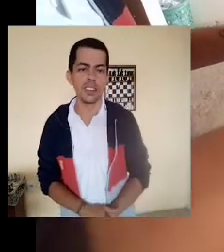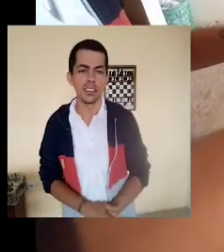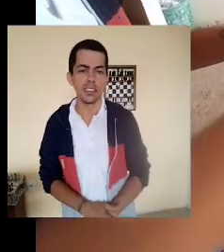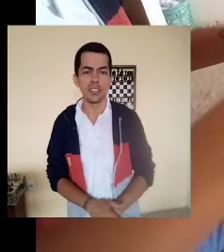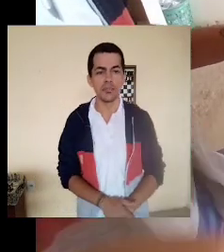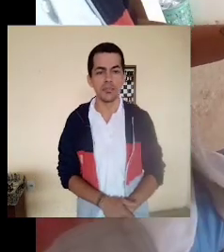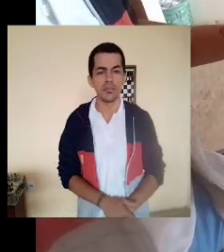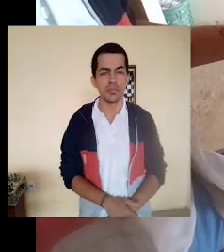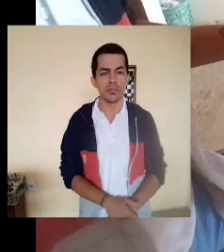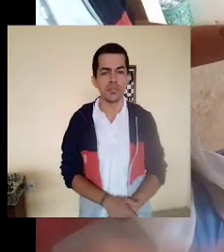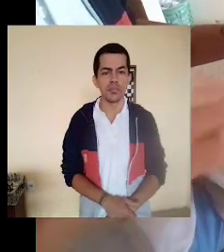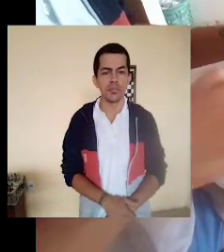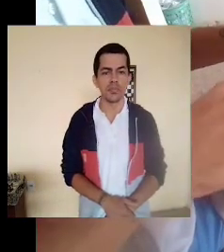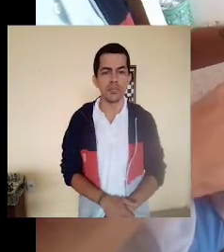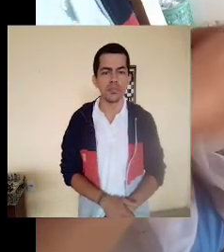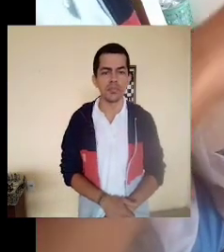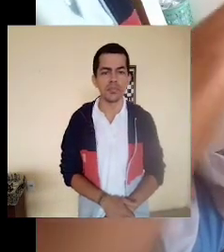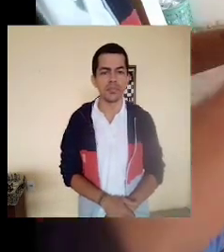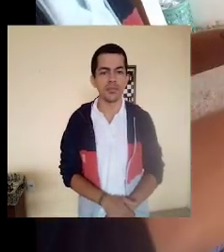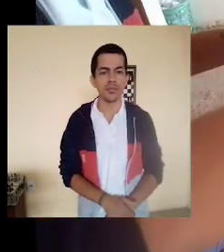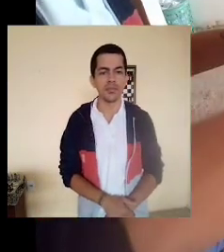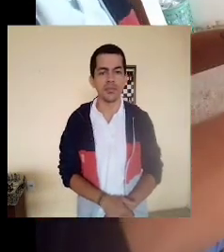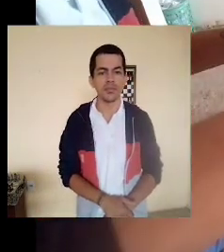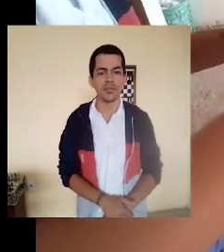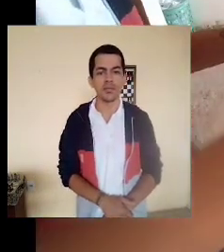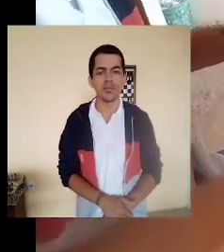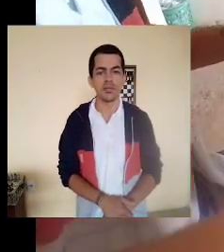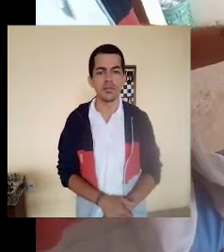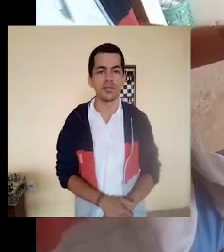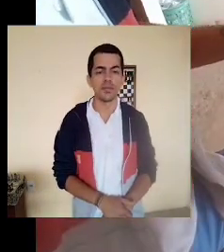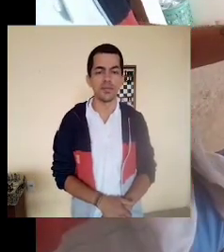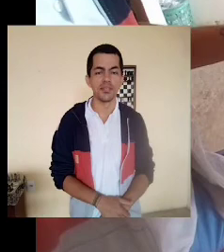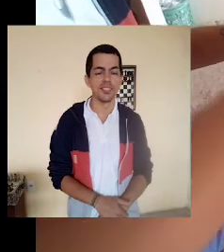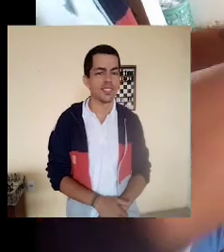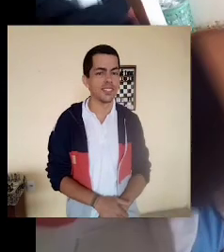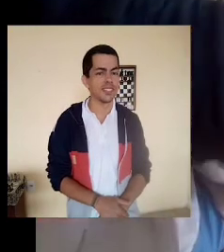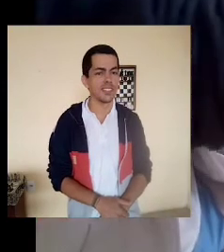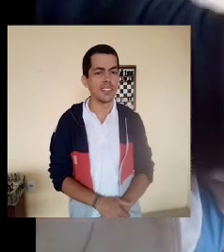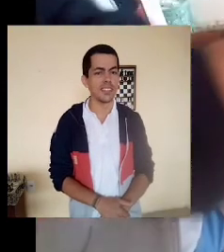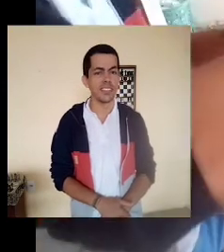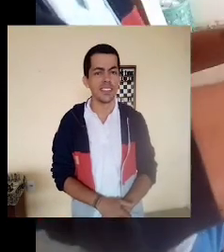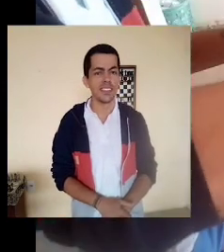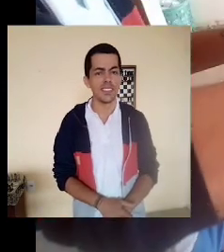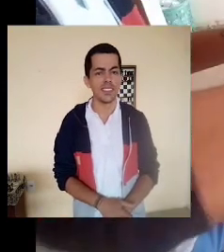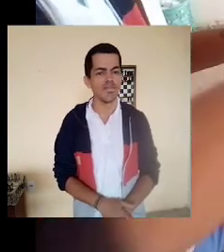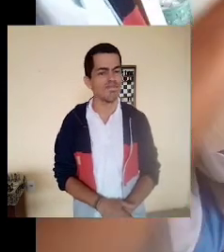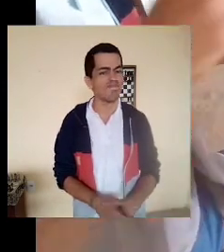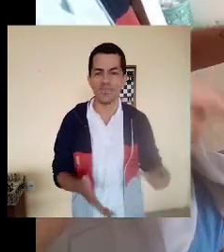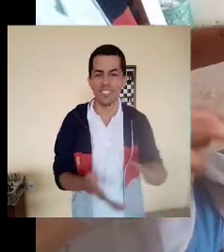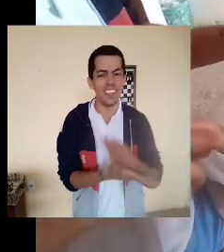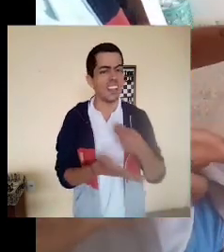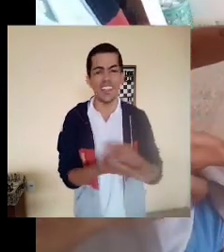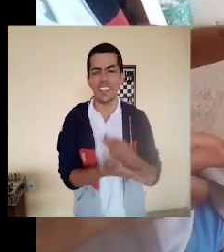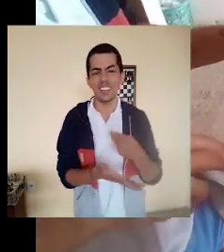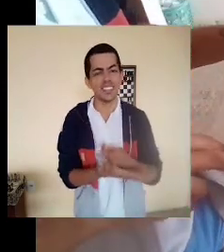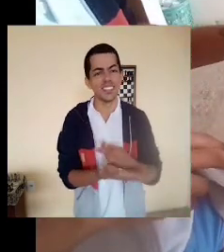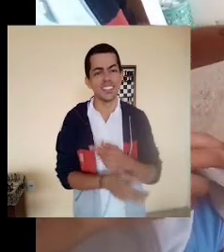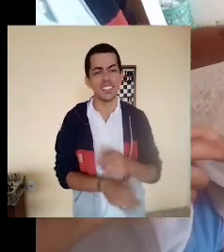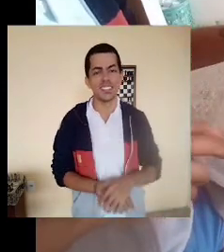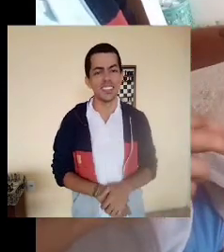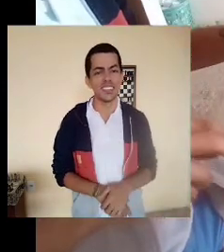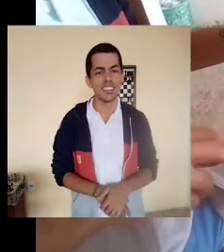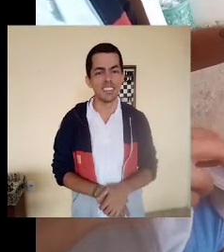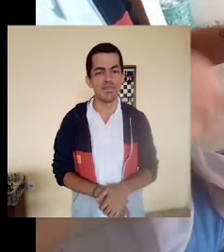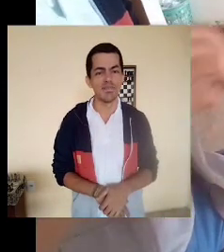do xadrez, né? Peão com peão. O bispo branco que estava livre se locomoveu, sempre na direção